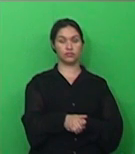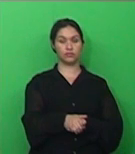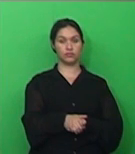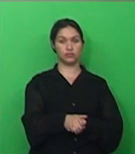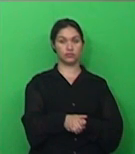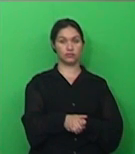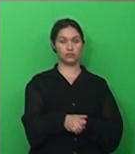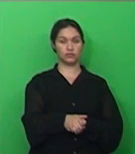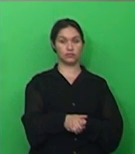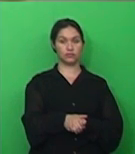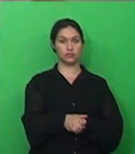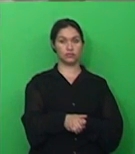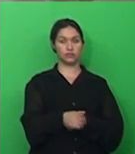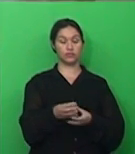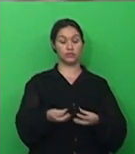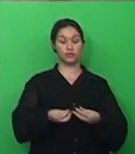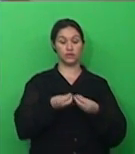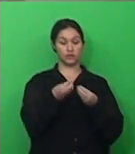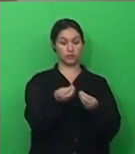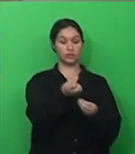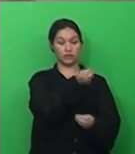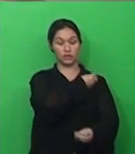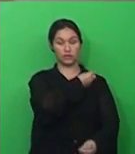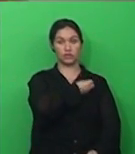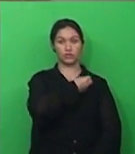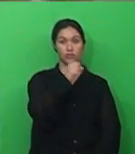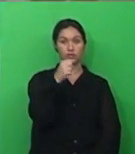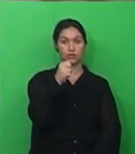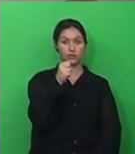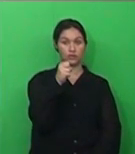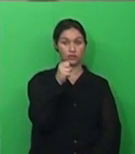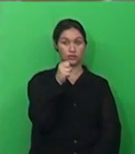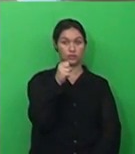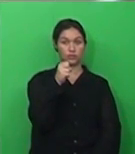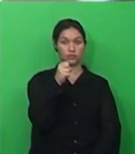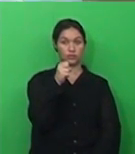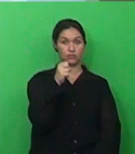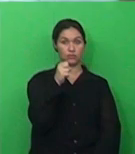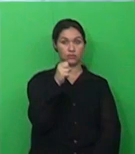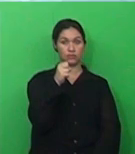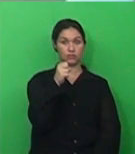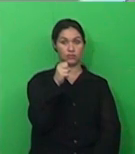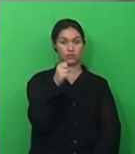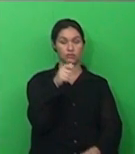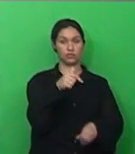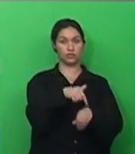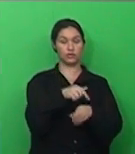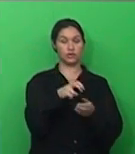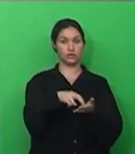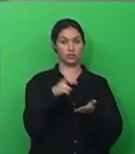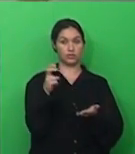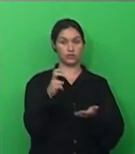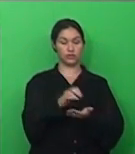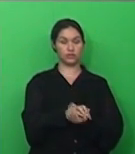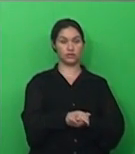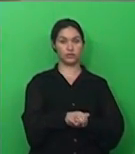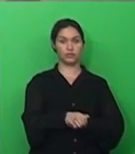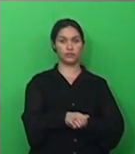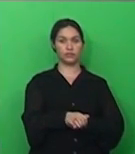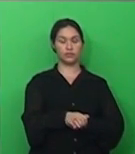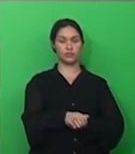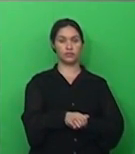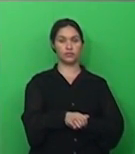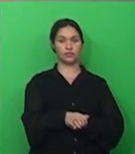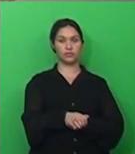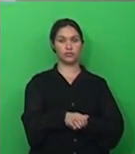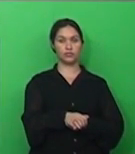dar o número às 8 horas da manhã e as pessoas têm que ir não às 4, sim às 2, 3 horas da manhã para pegar o número, até pessoas de